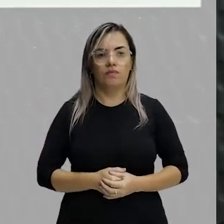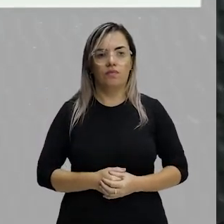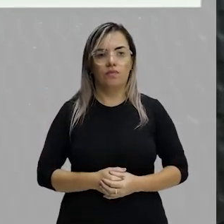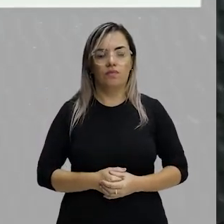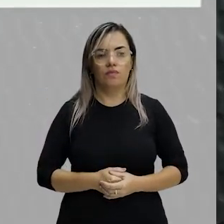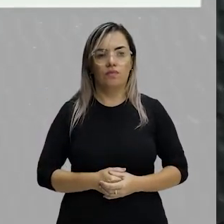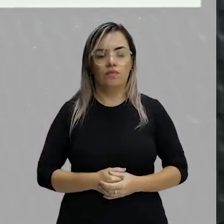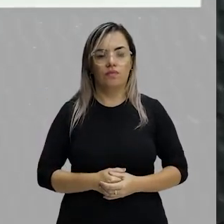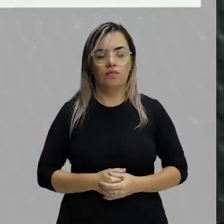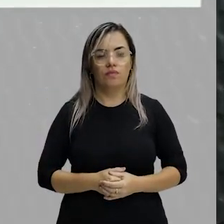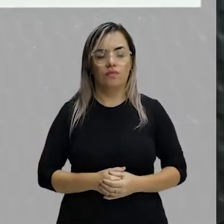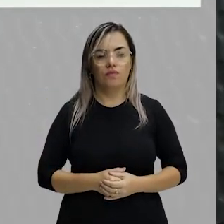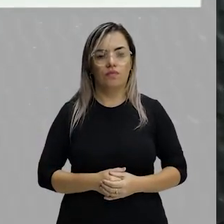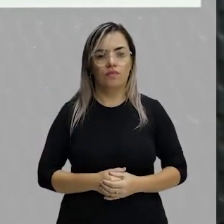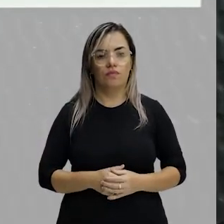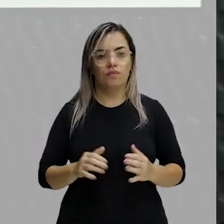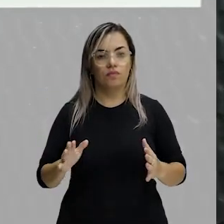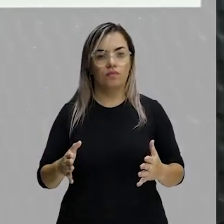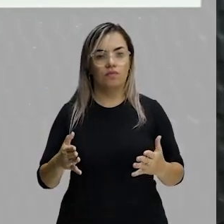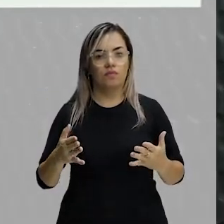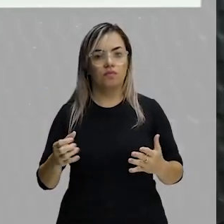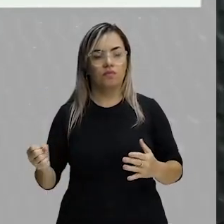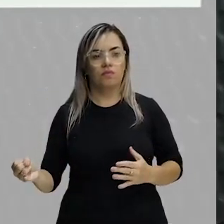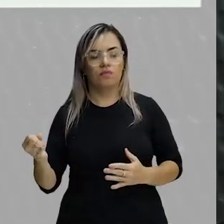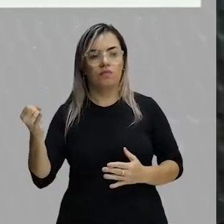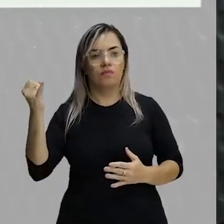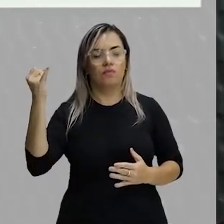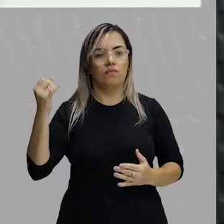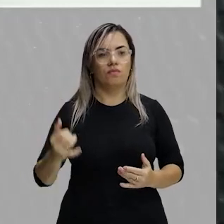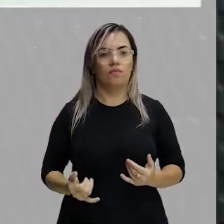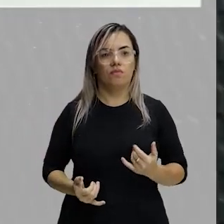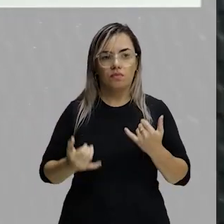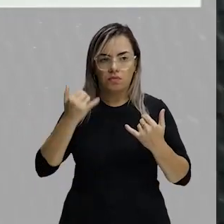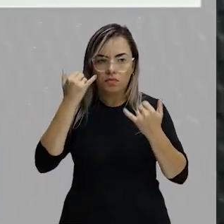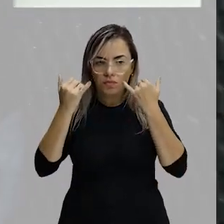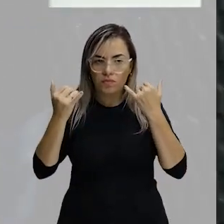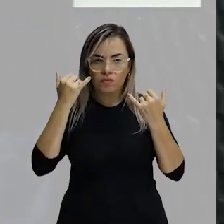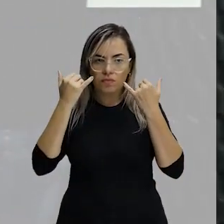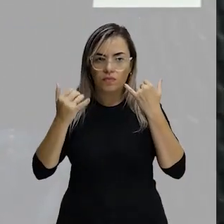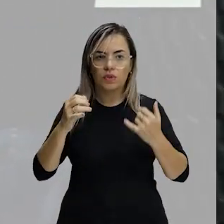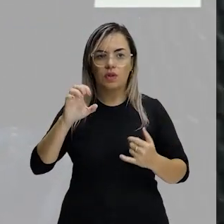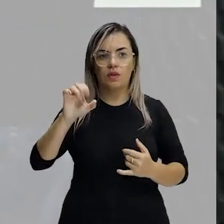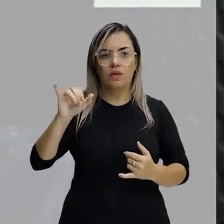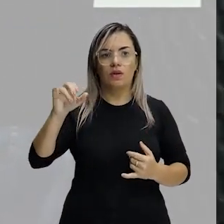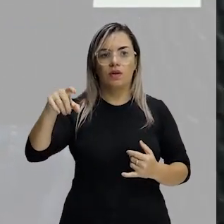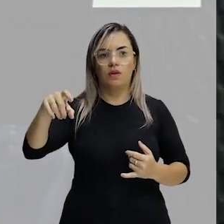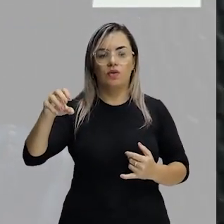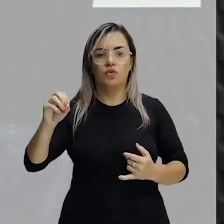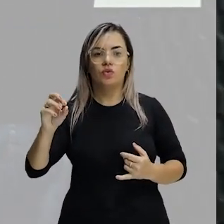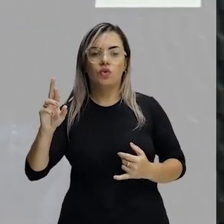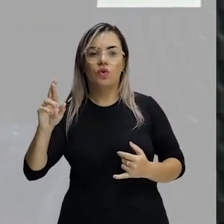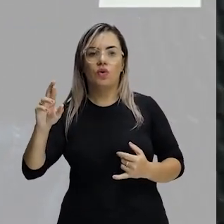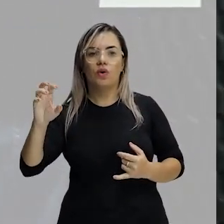casos. Prestem bem atenção que a informação é importante, né? Eixo real